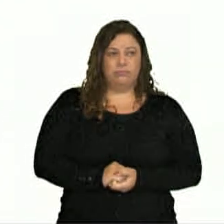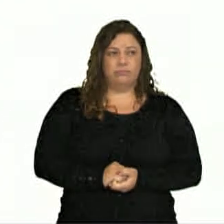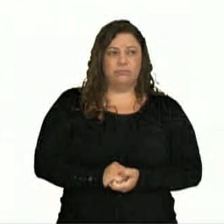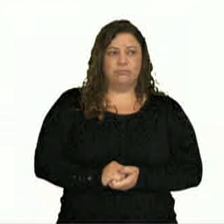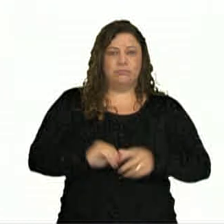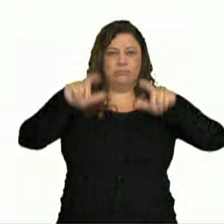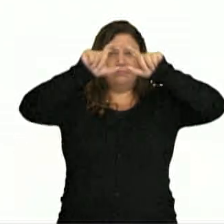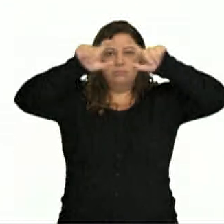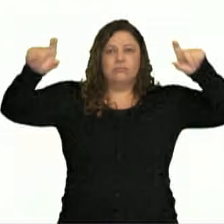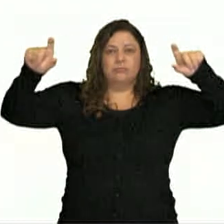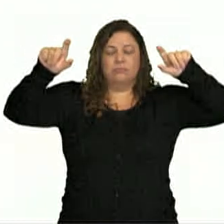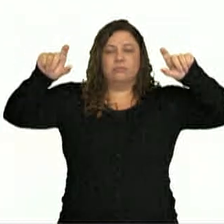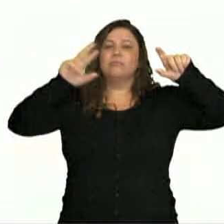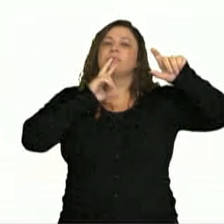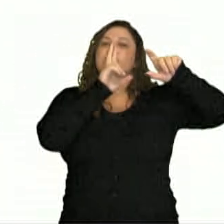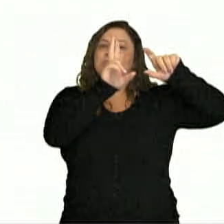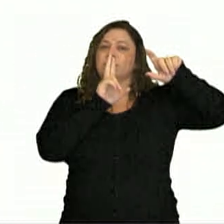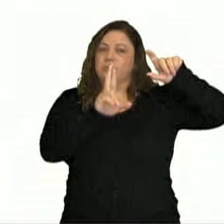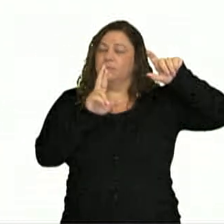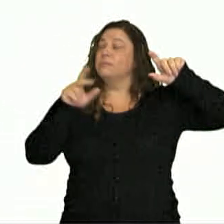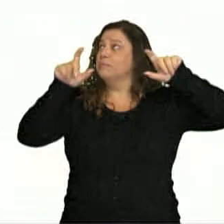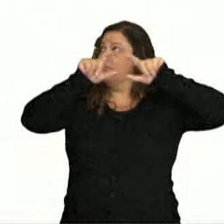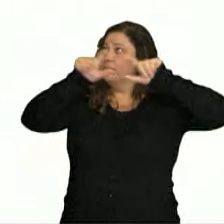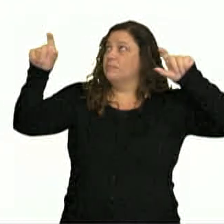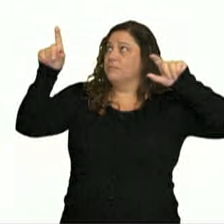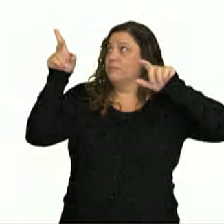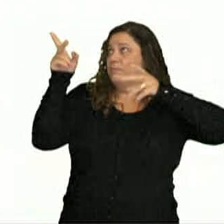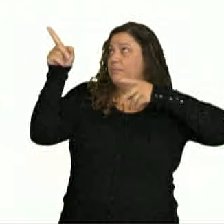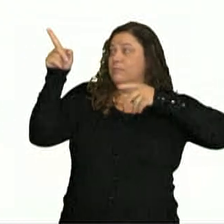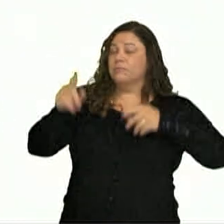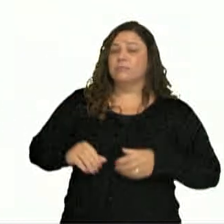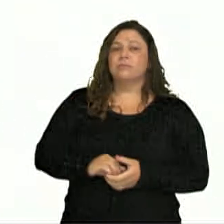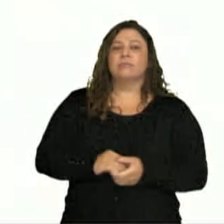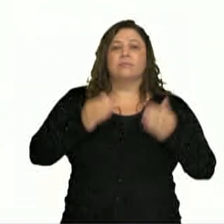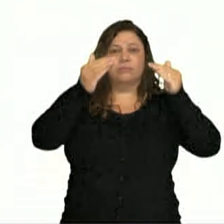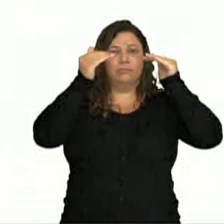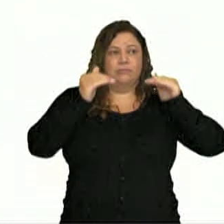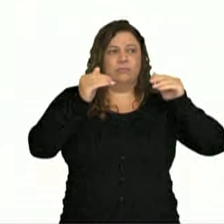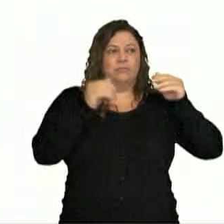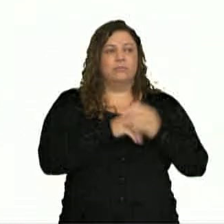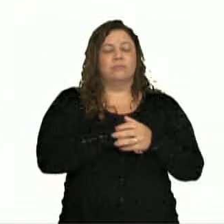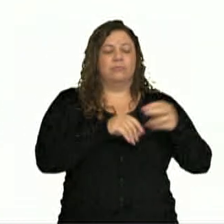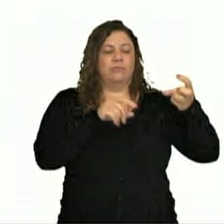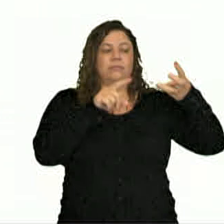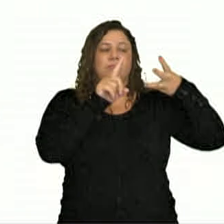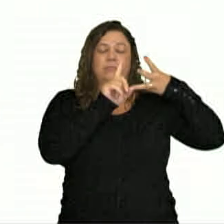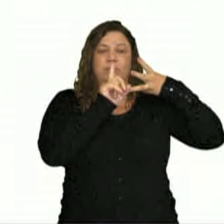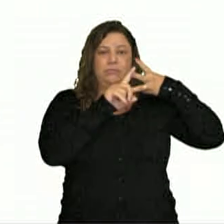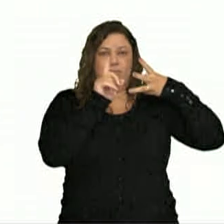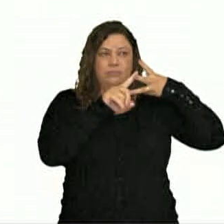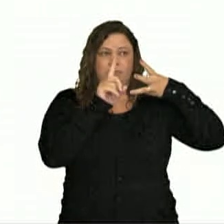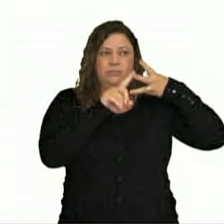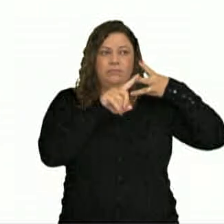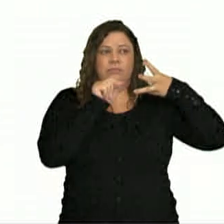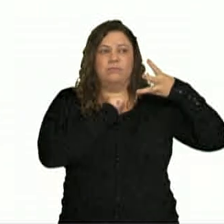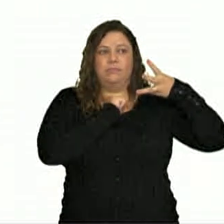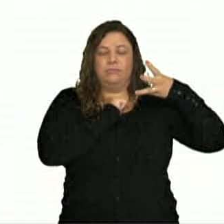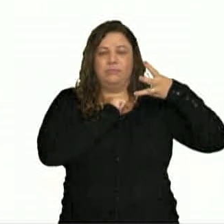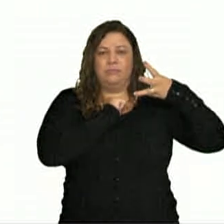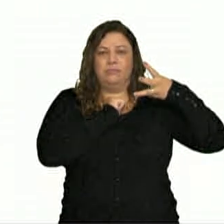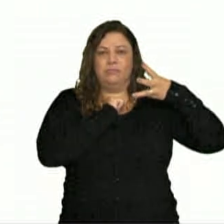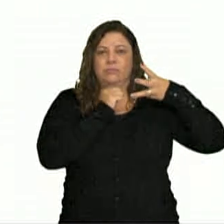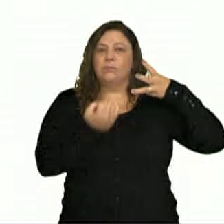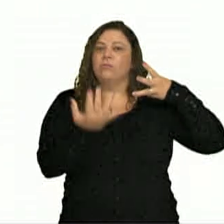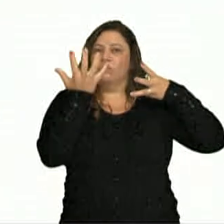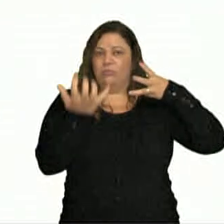a la izquierda. Proibido encender fuego. No enciendas fuego. Utilizando tu. Utilizando usted, se